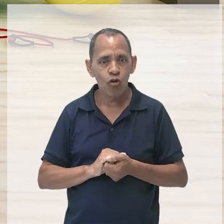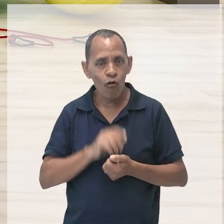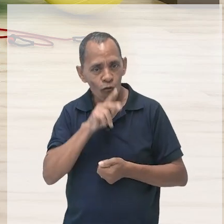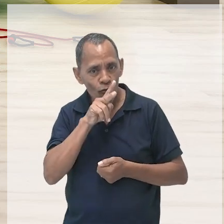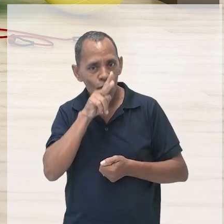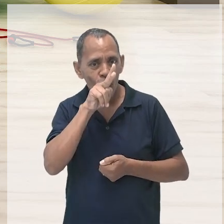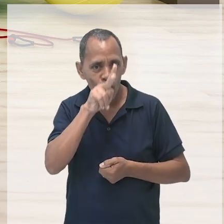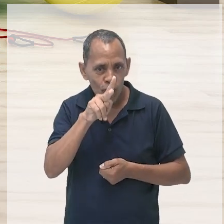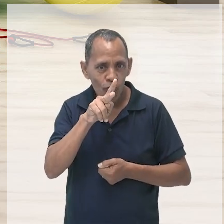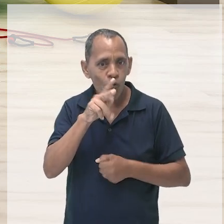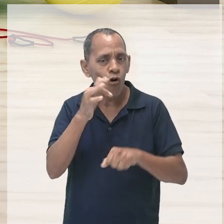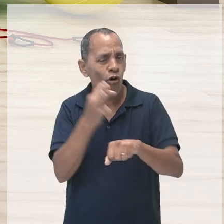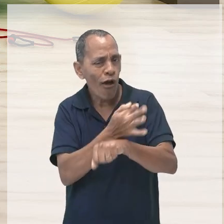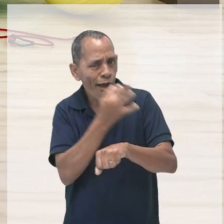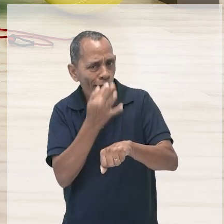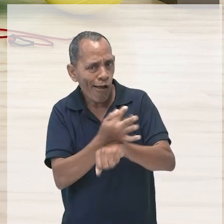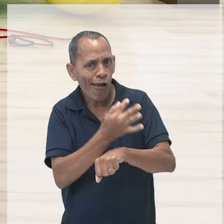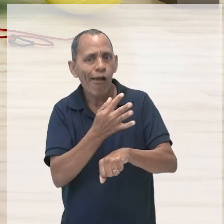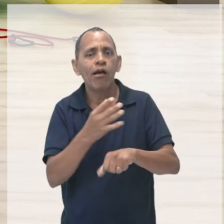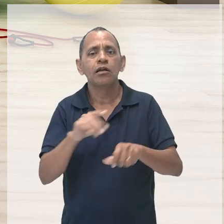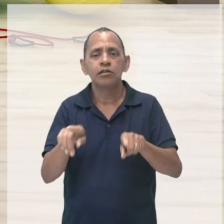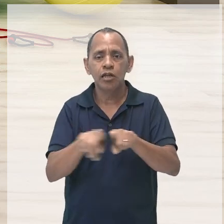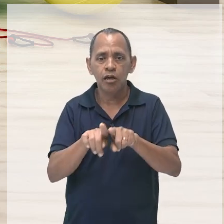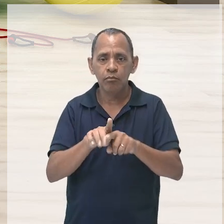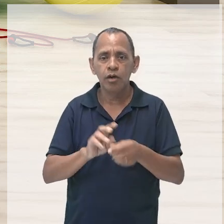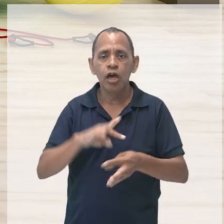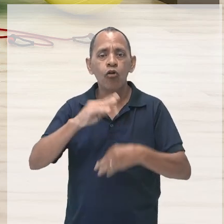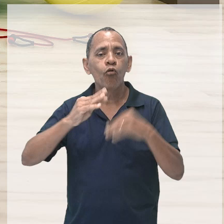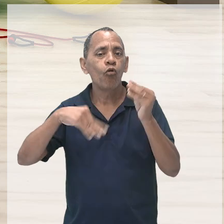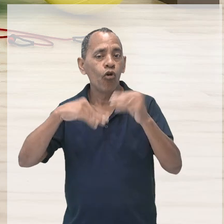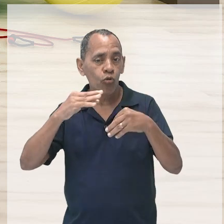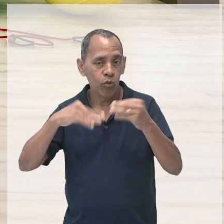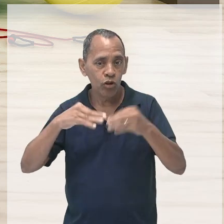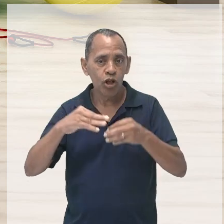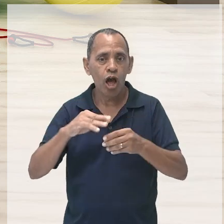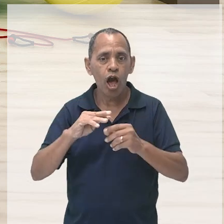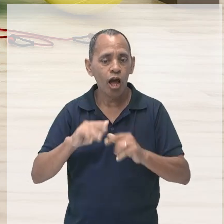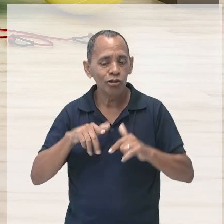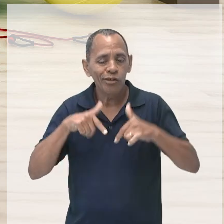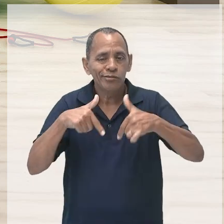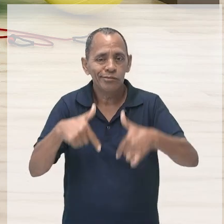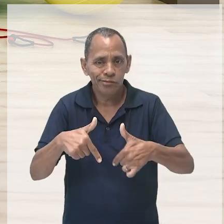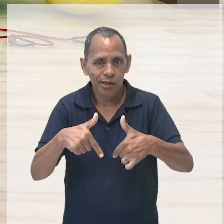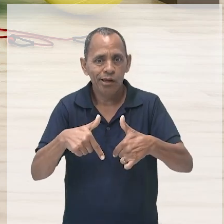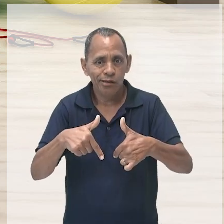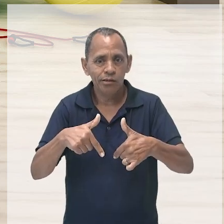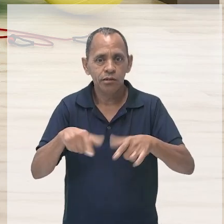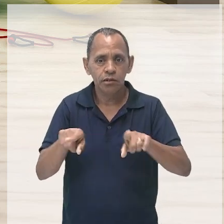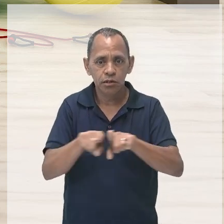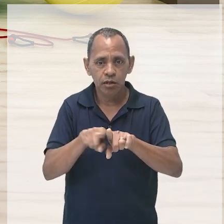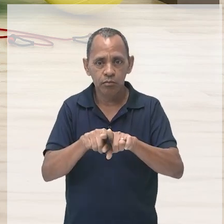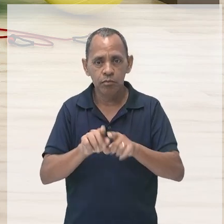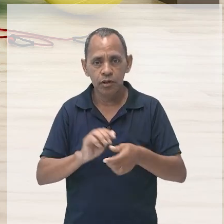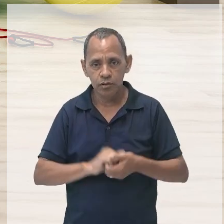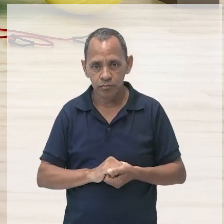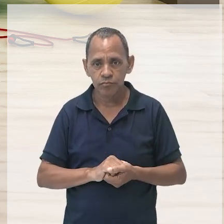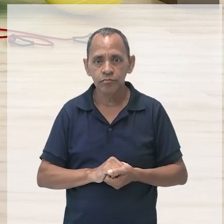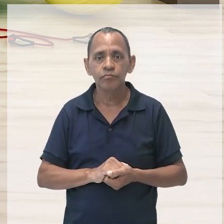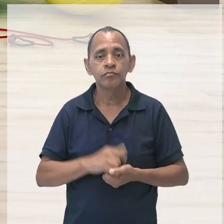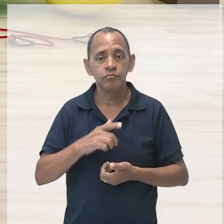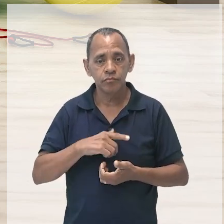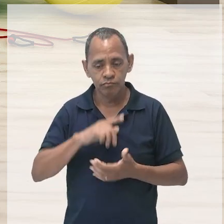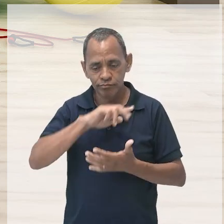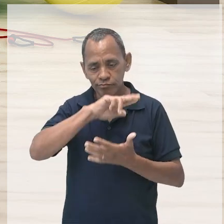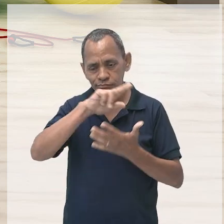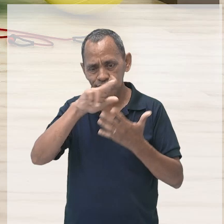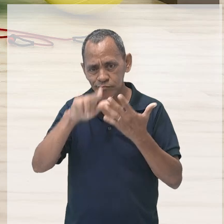a resistência muscular, a flexibilidade, a agilidade, ou seja, essas qualidades físicas,